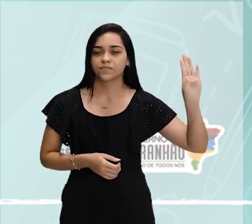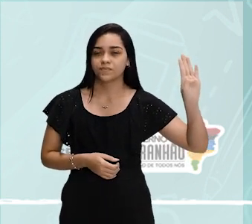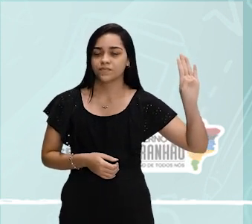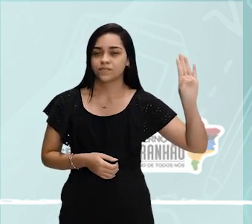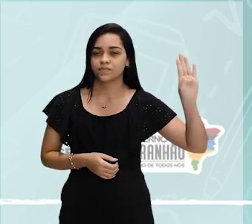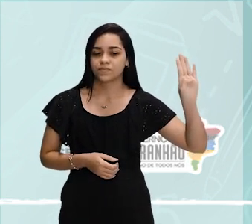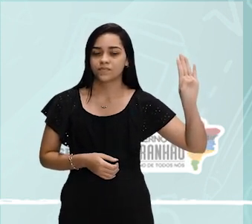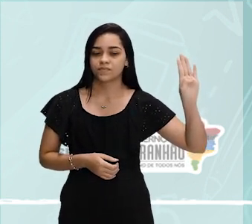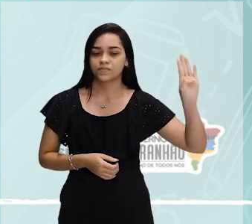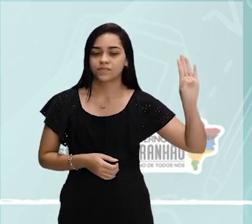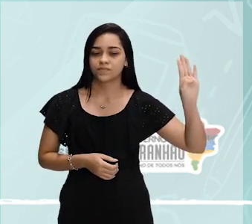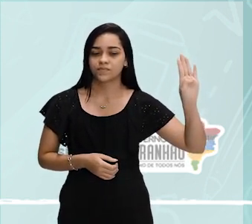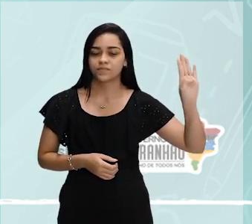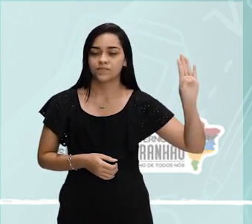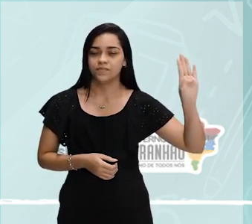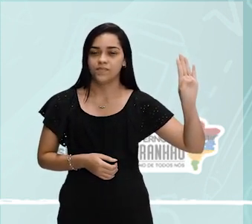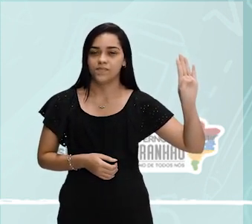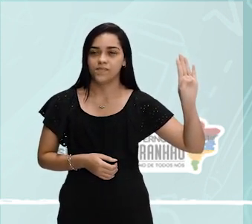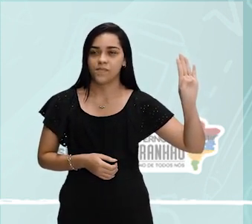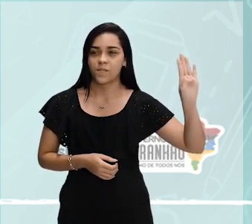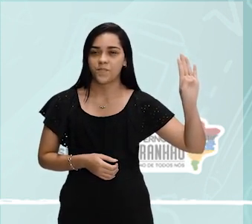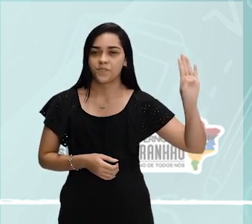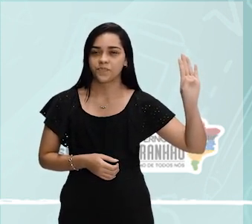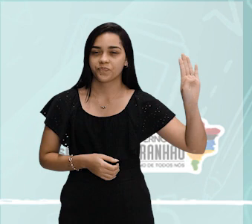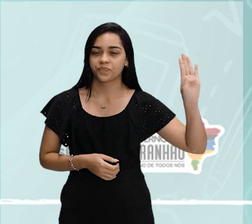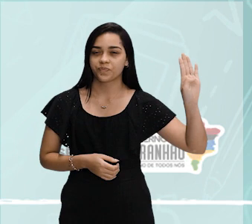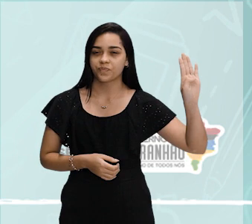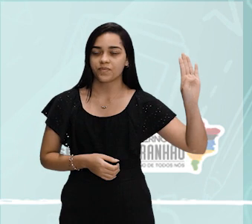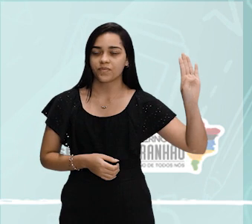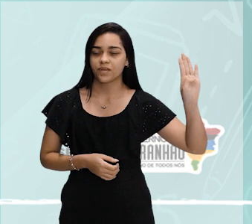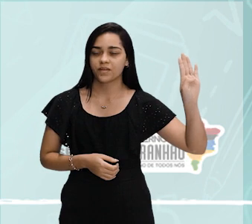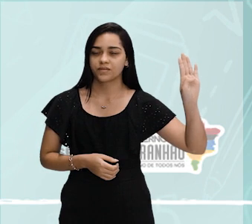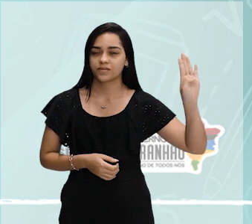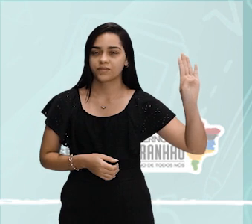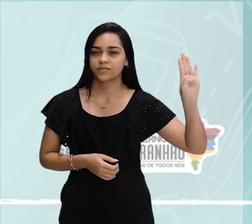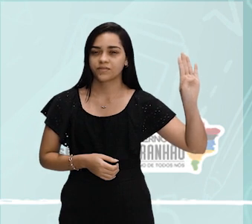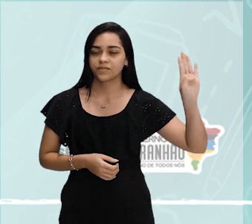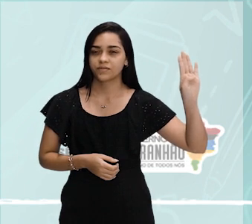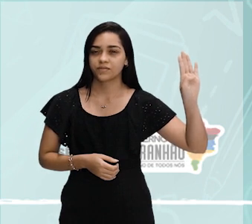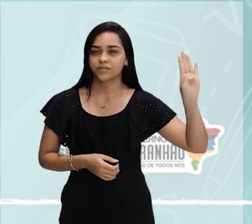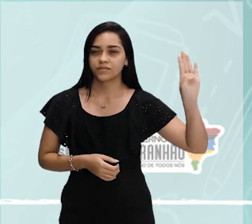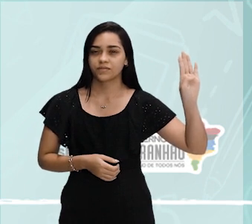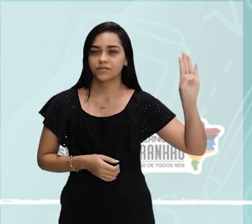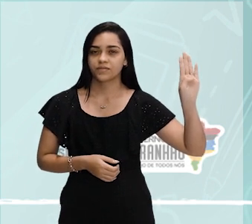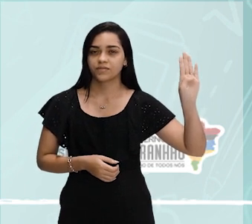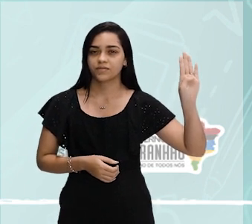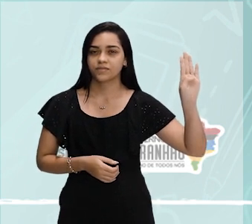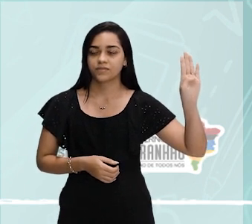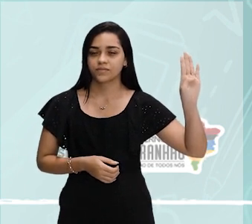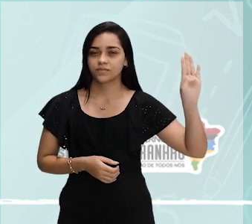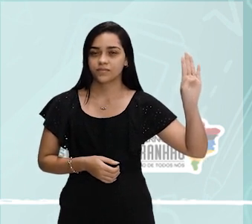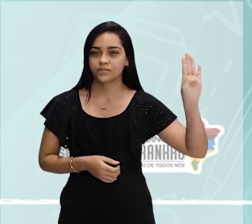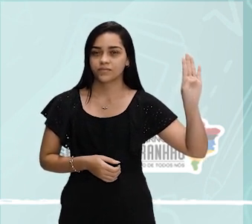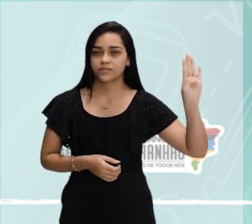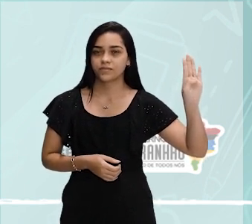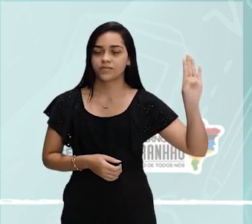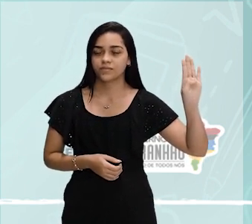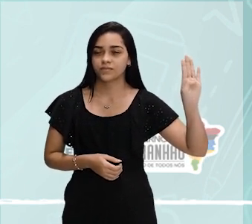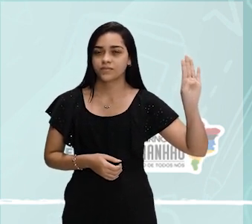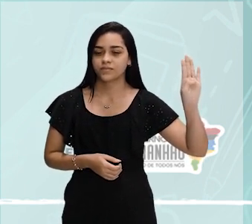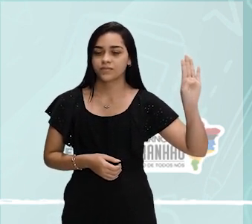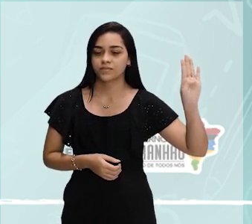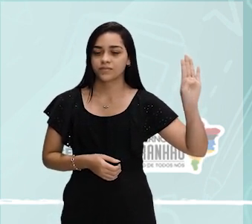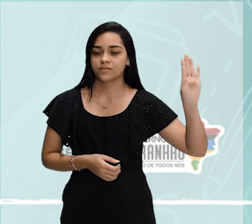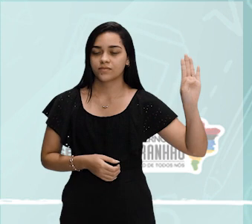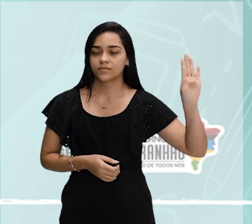antigos gregos e romanos. Será? Letra B, reação anticlássica, busca de temas